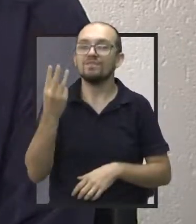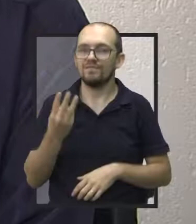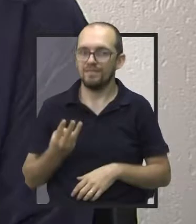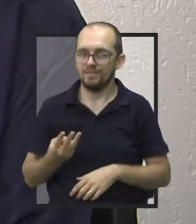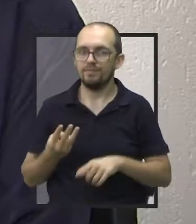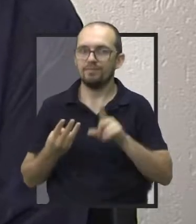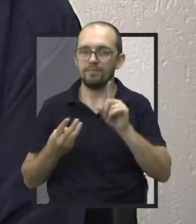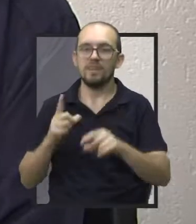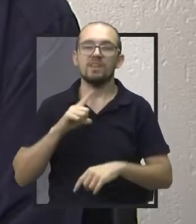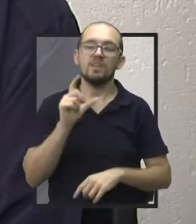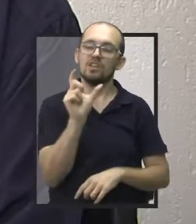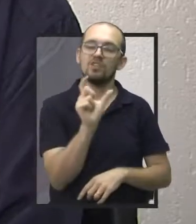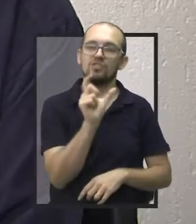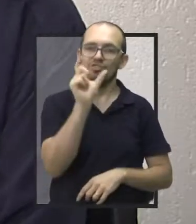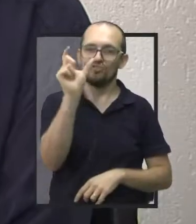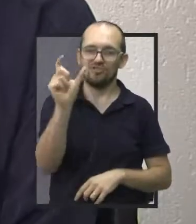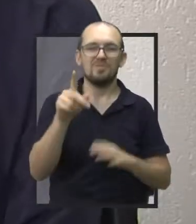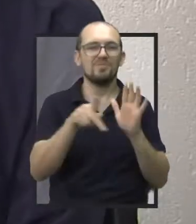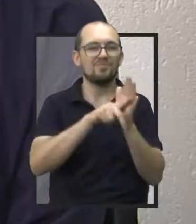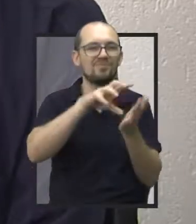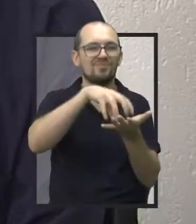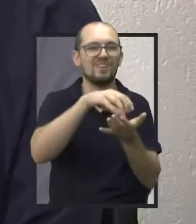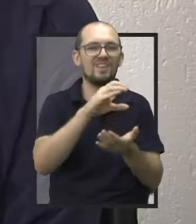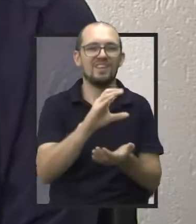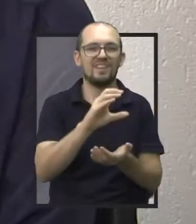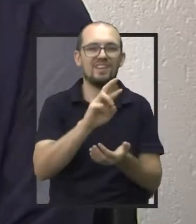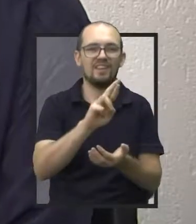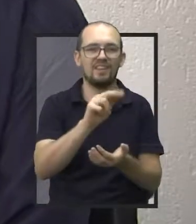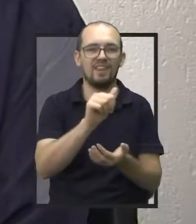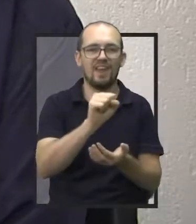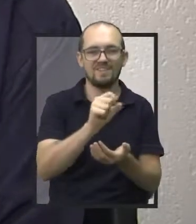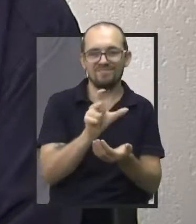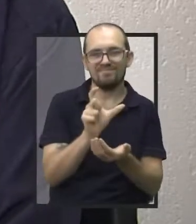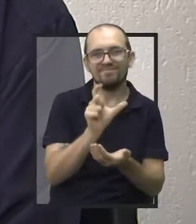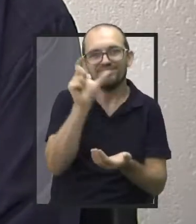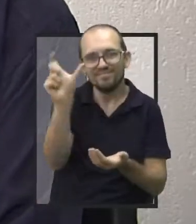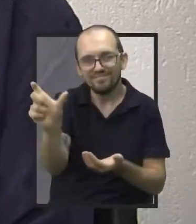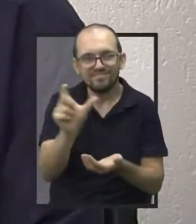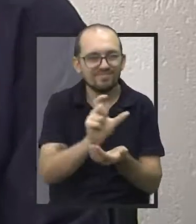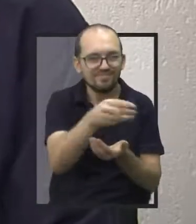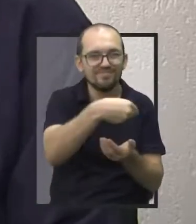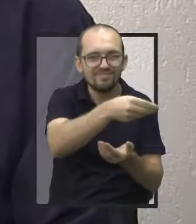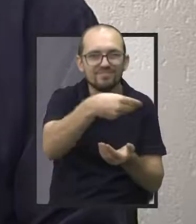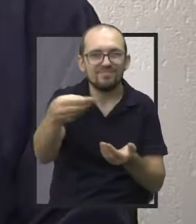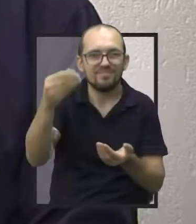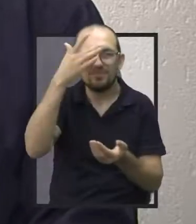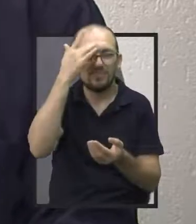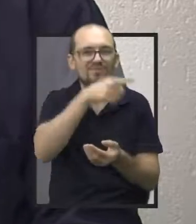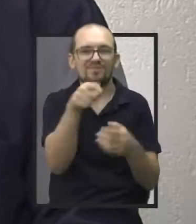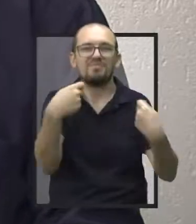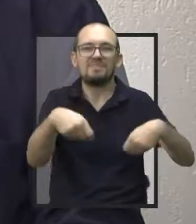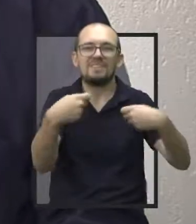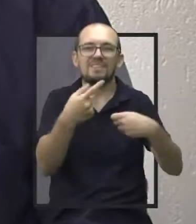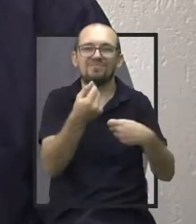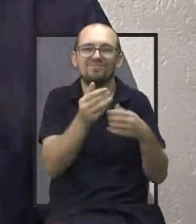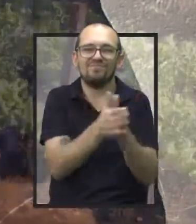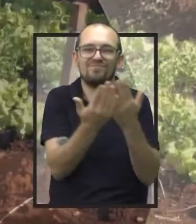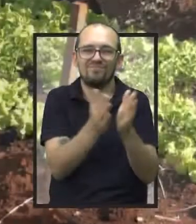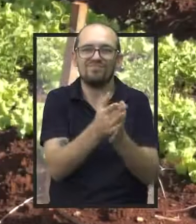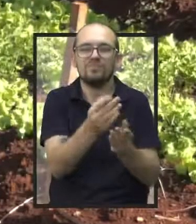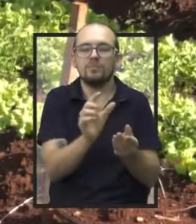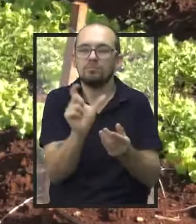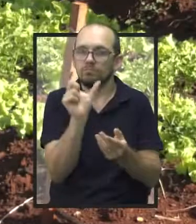pelos cras da nossa cidade são famílias carentes que precisa de uma ajuda na parte alimento isso ea secretaria de agricultura